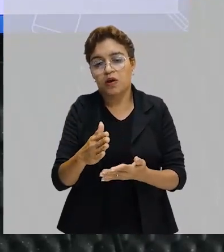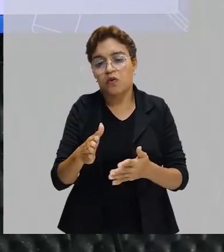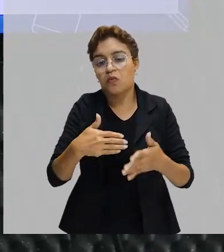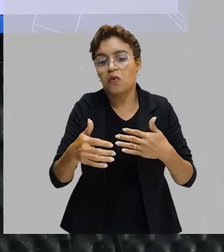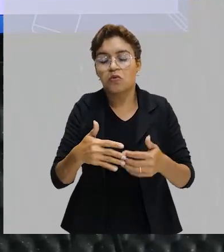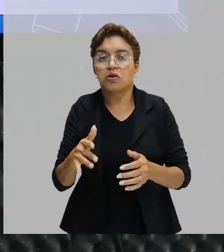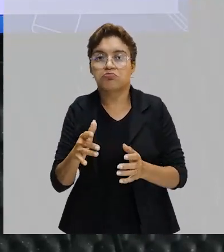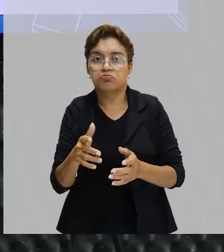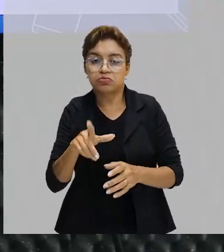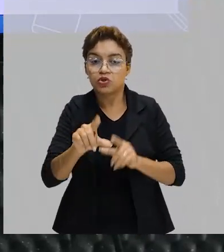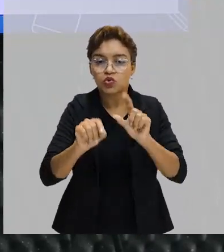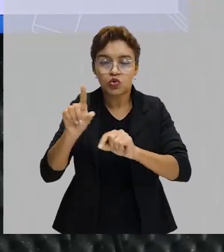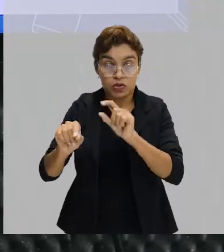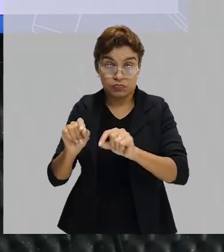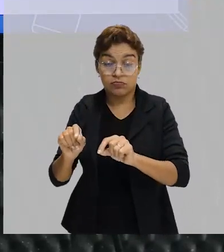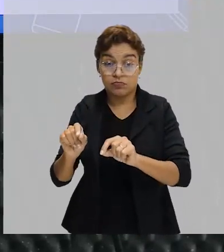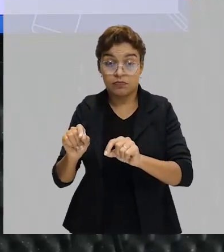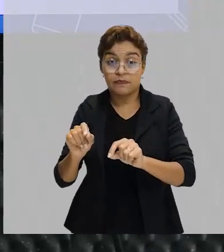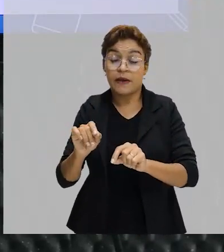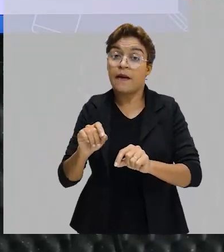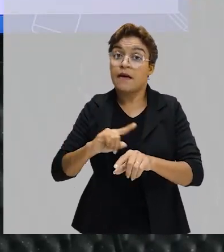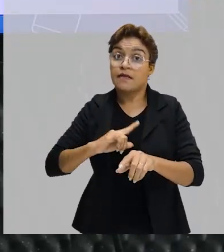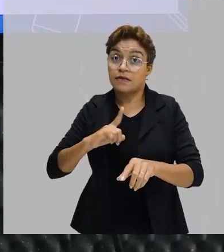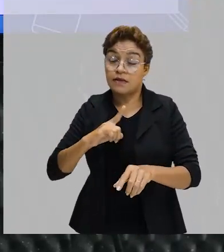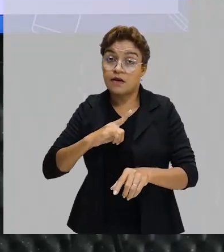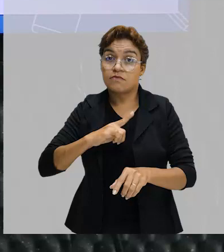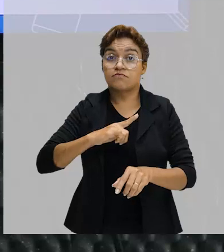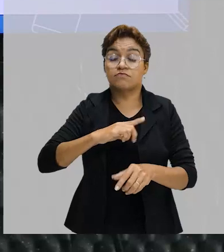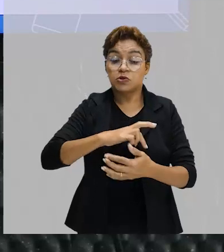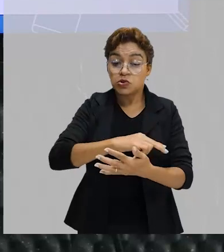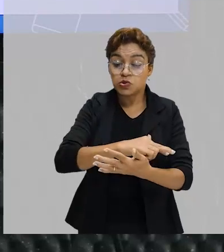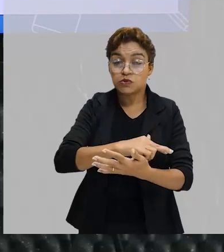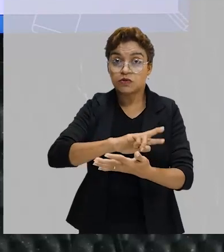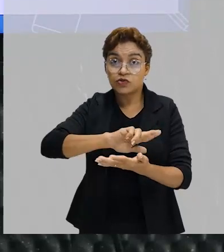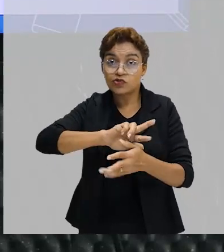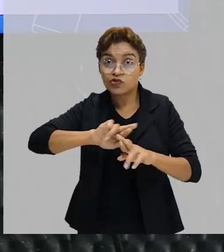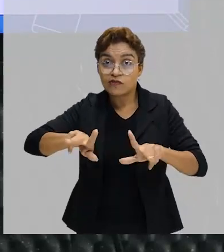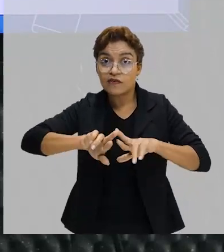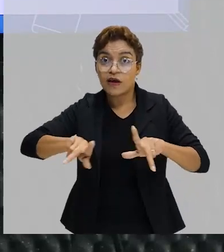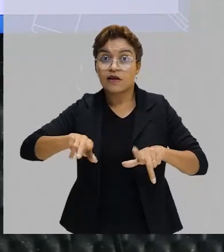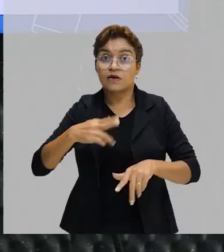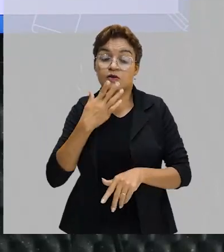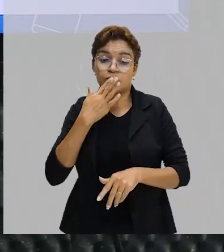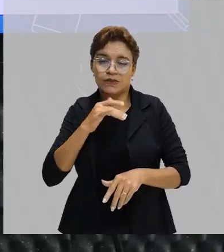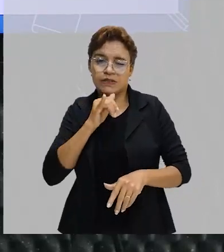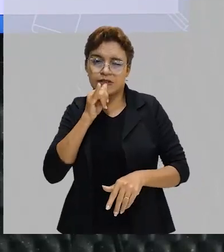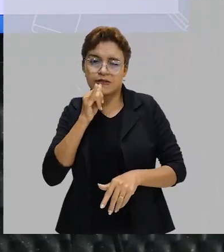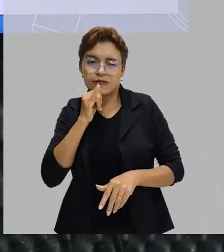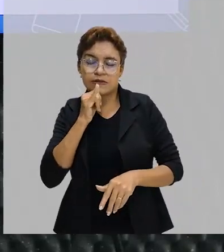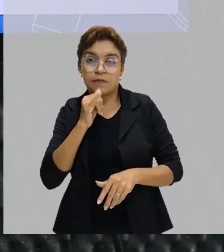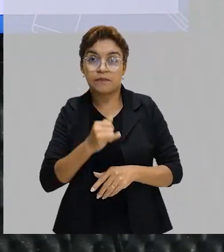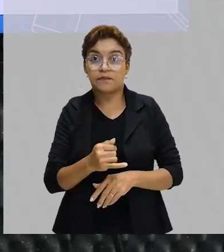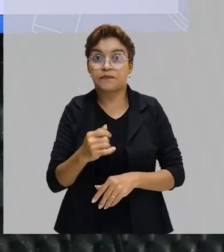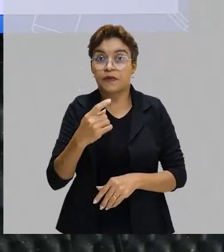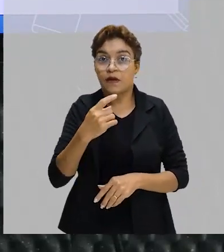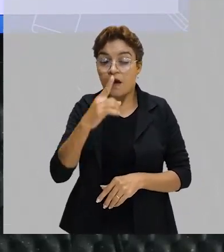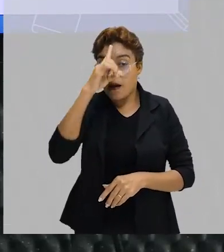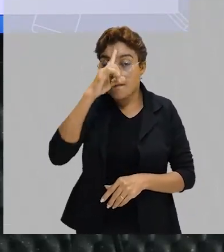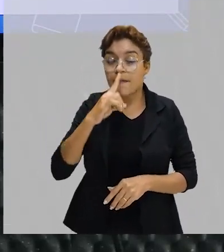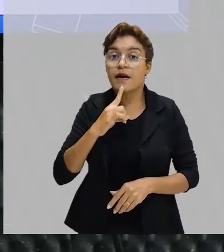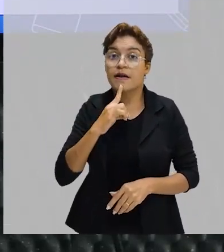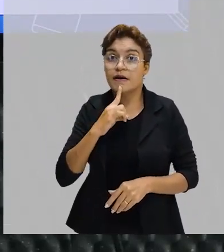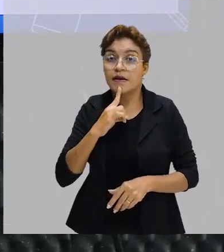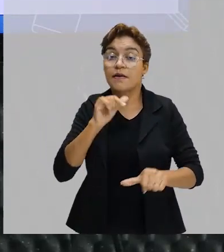diferentes cores. Então, essa cor inicial, por exemplo, amarela, ela vai sofrer uma decomposição